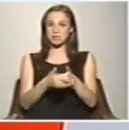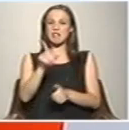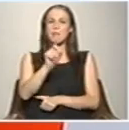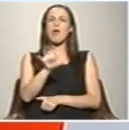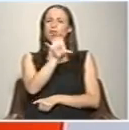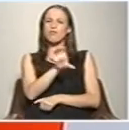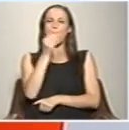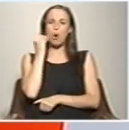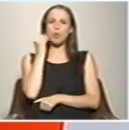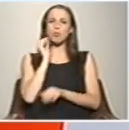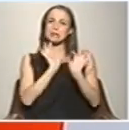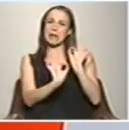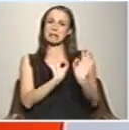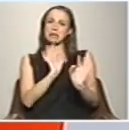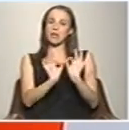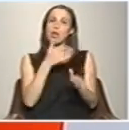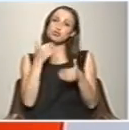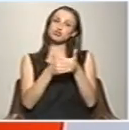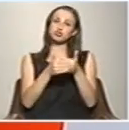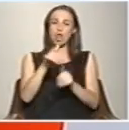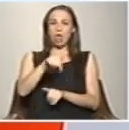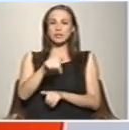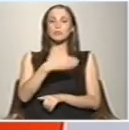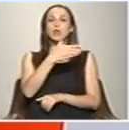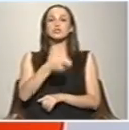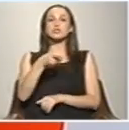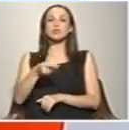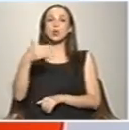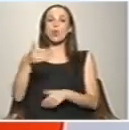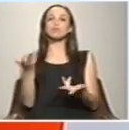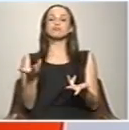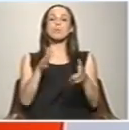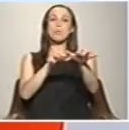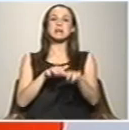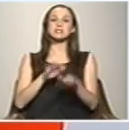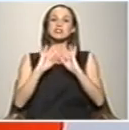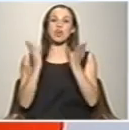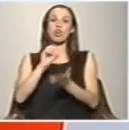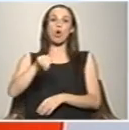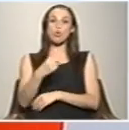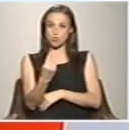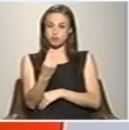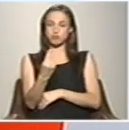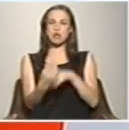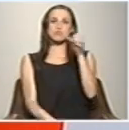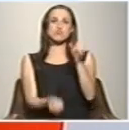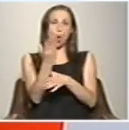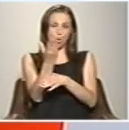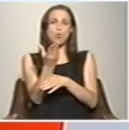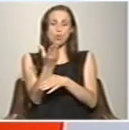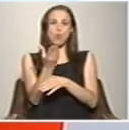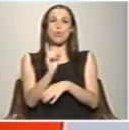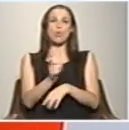como hoje cuidamos dos nossos idosos. Em 91 houve uma Assembleia Geral das Nações Unidas que criou na altura